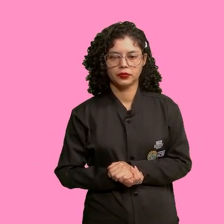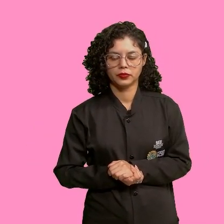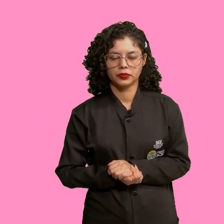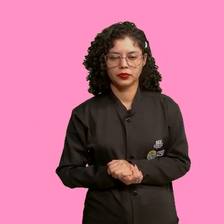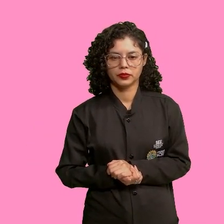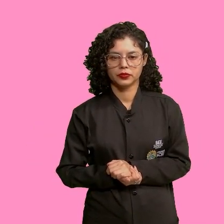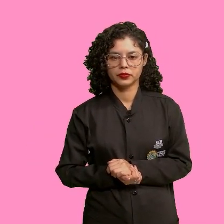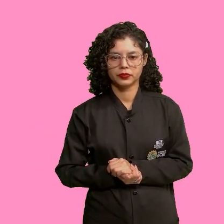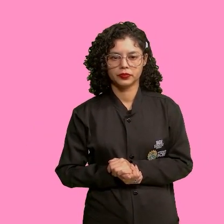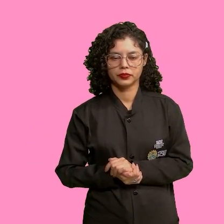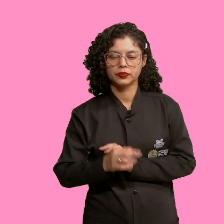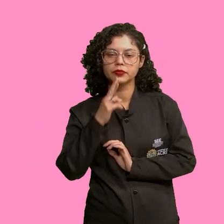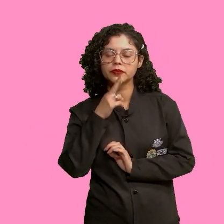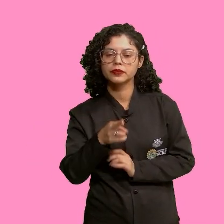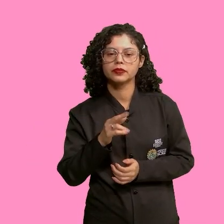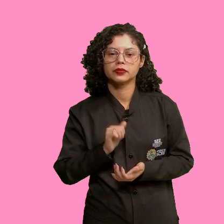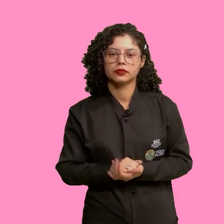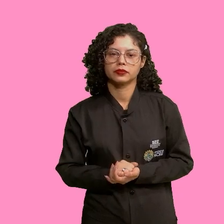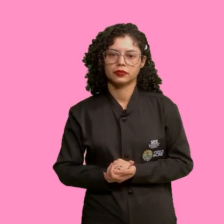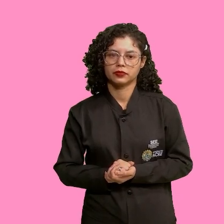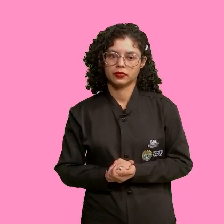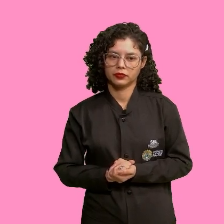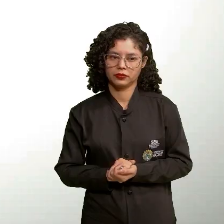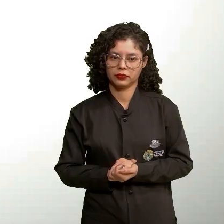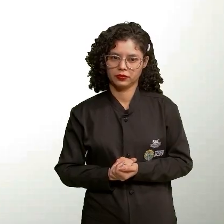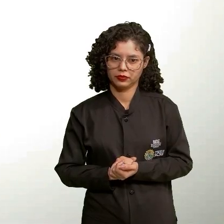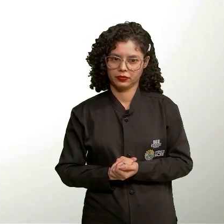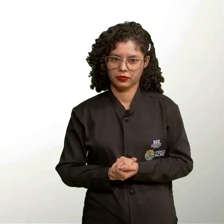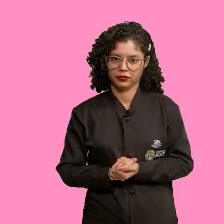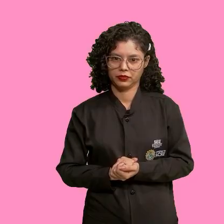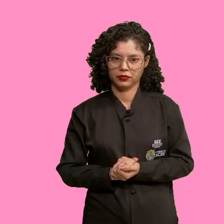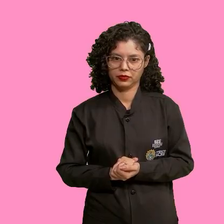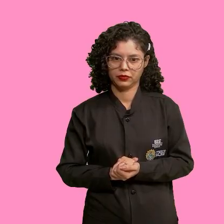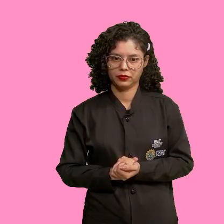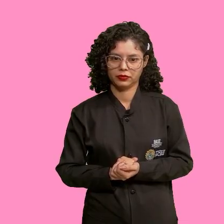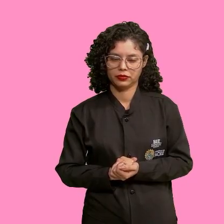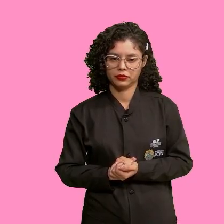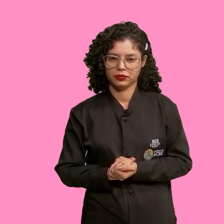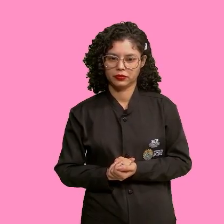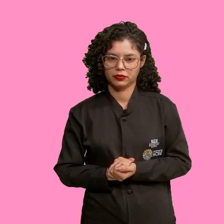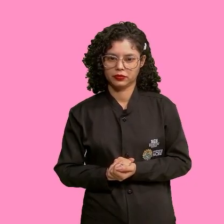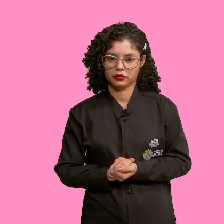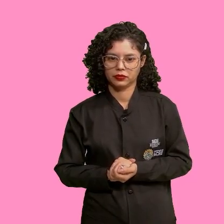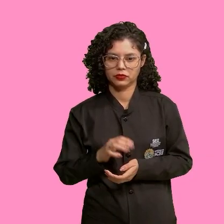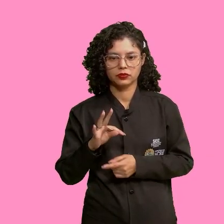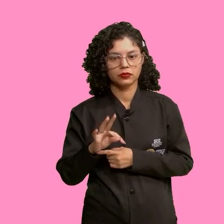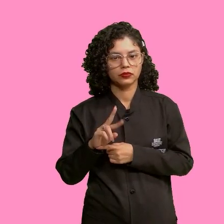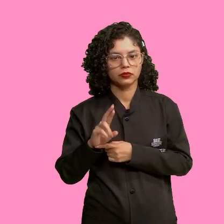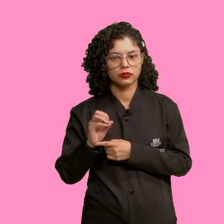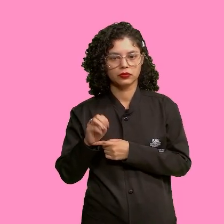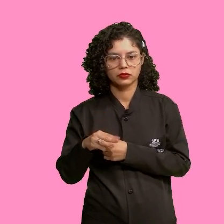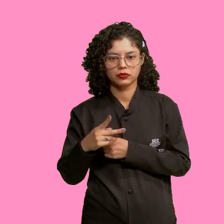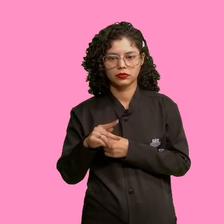Então, a resposta correta para esta pergunta é